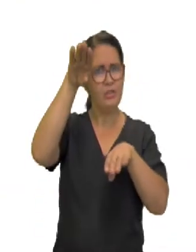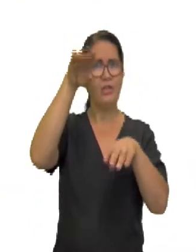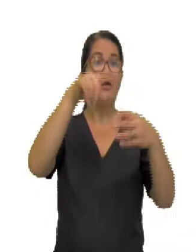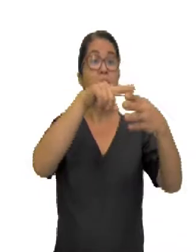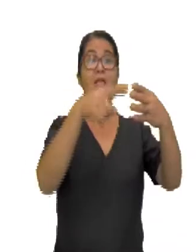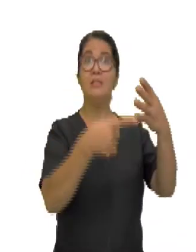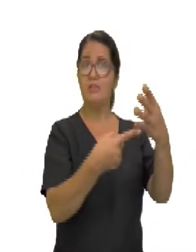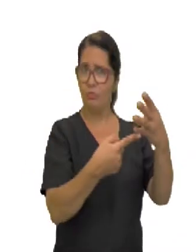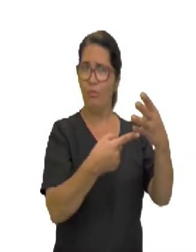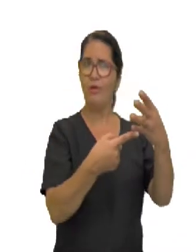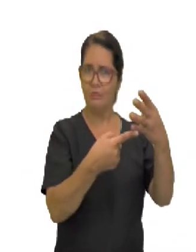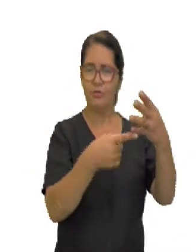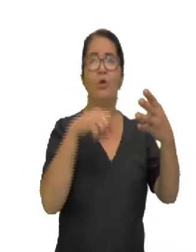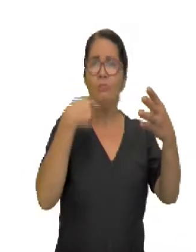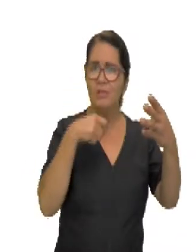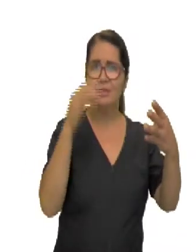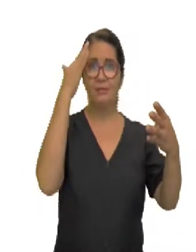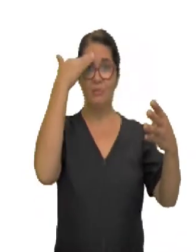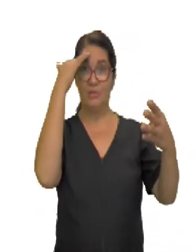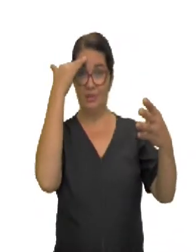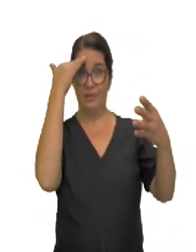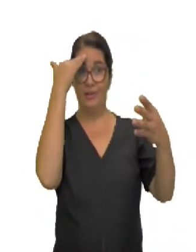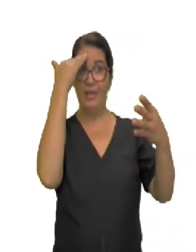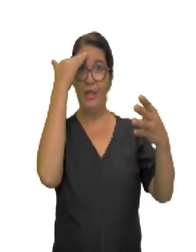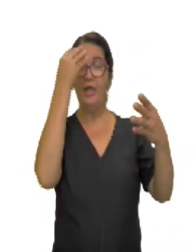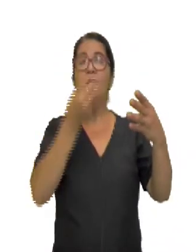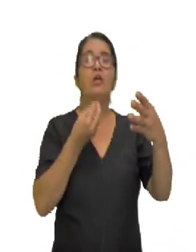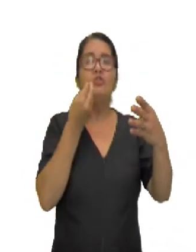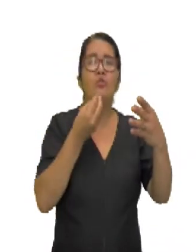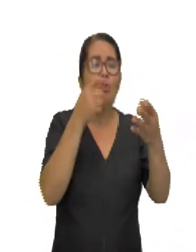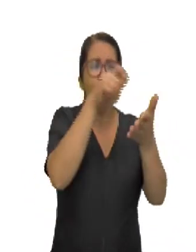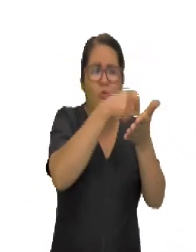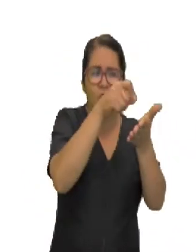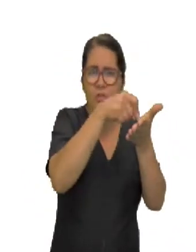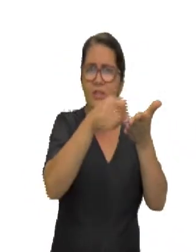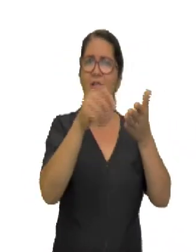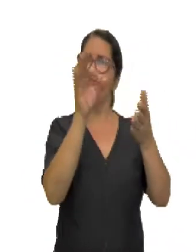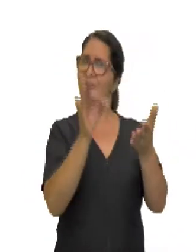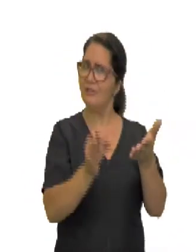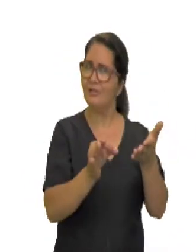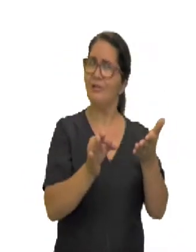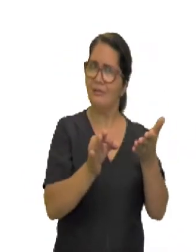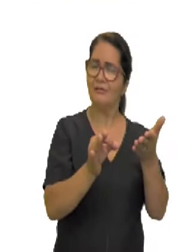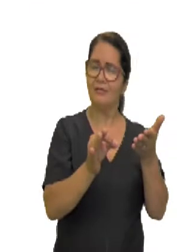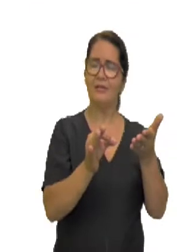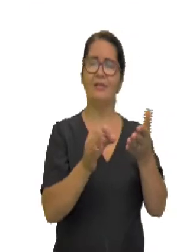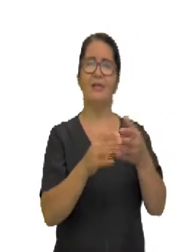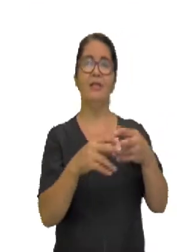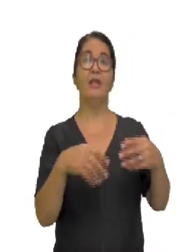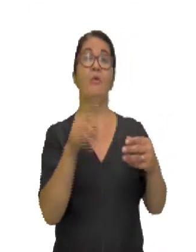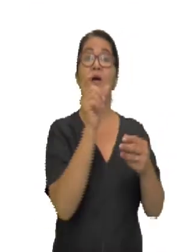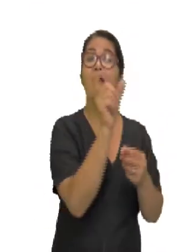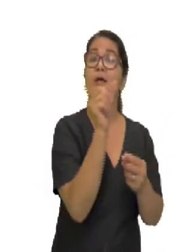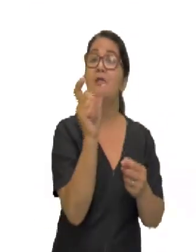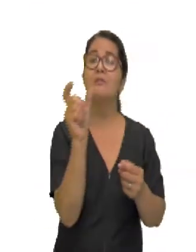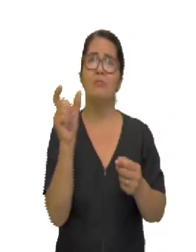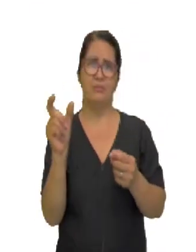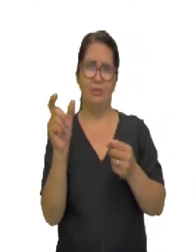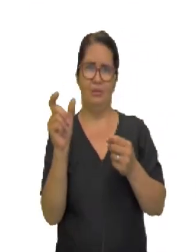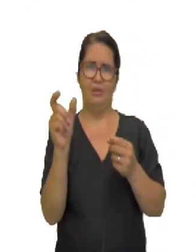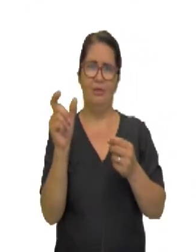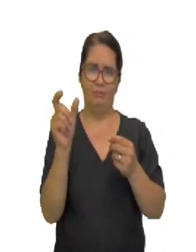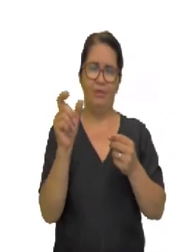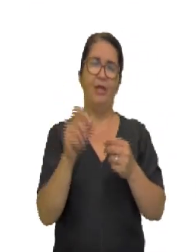precisamos entender que a forma específica é apenas uma palavra e ela é diferente.